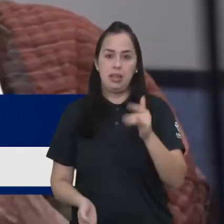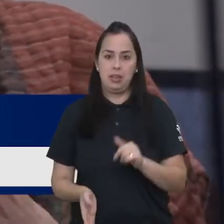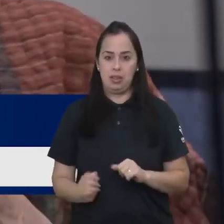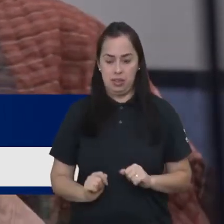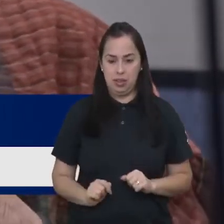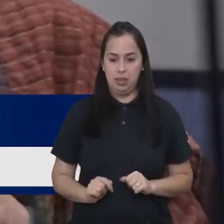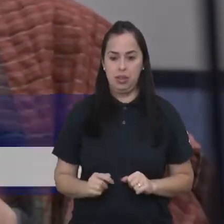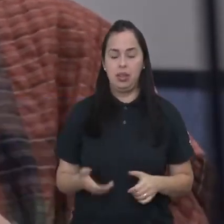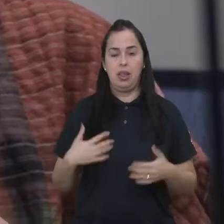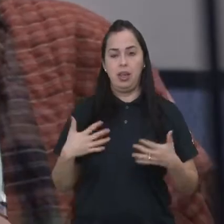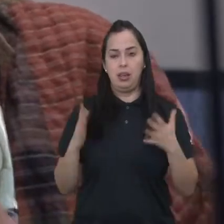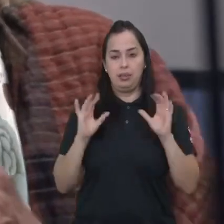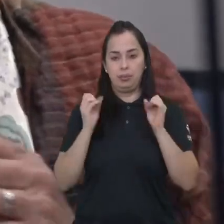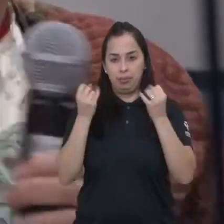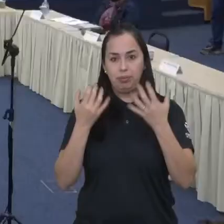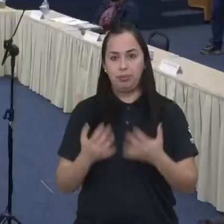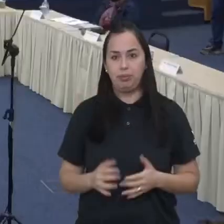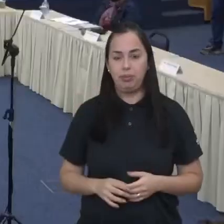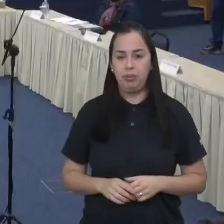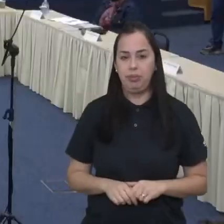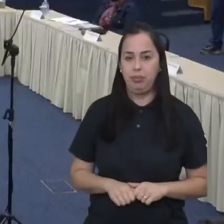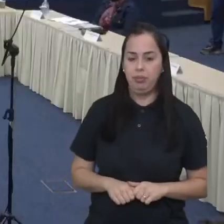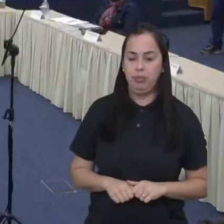certo, gente? É isso que eu tinha que falar.